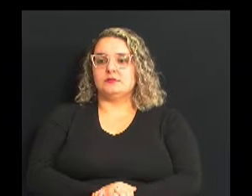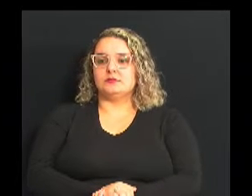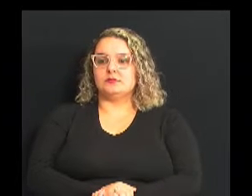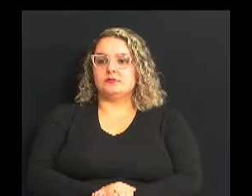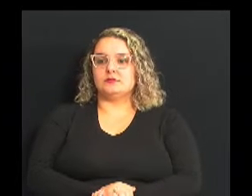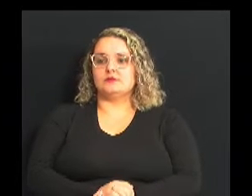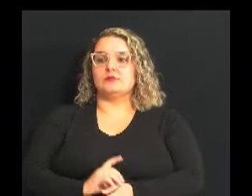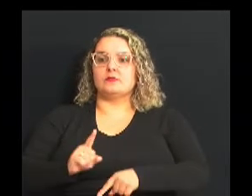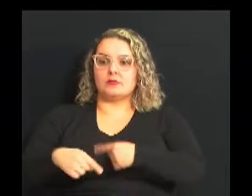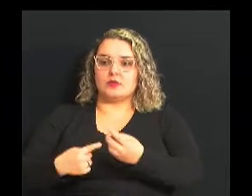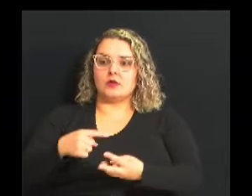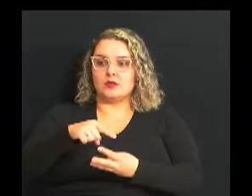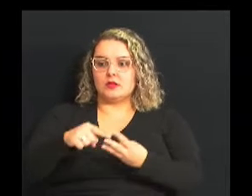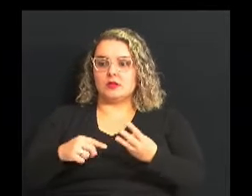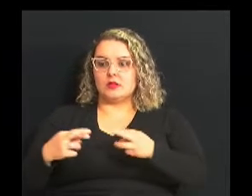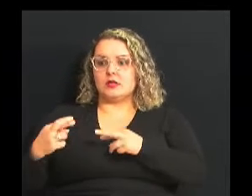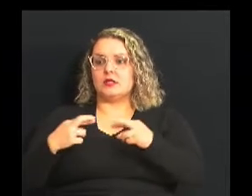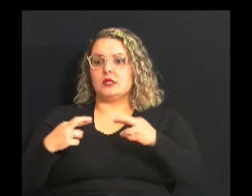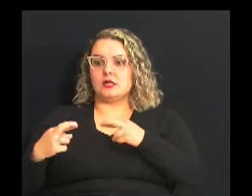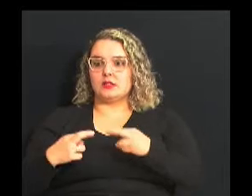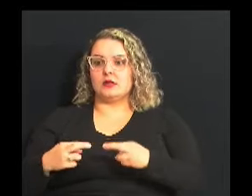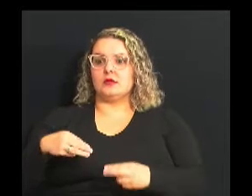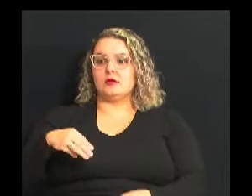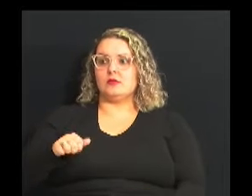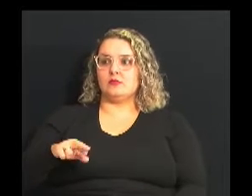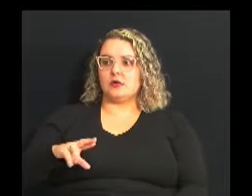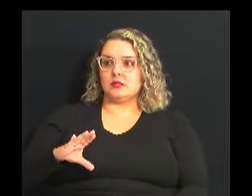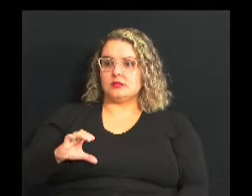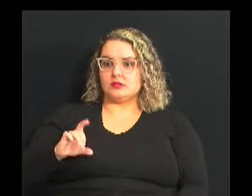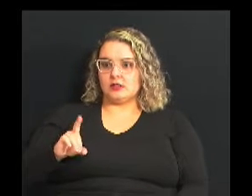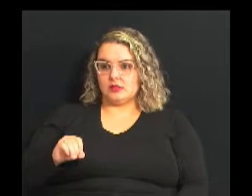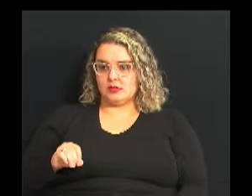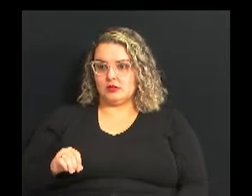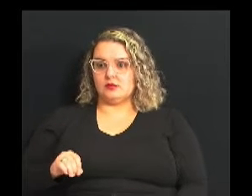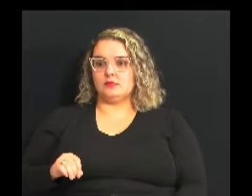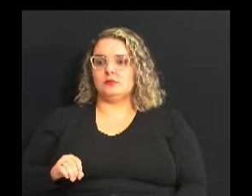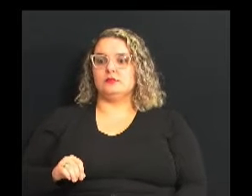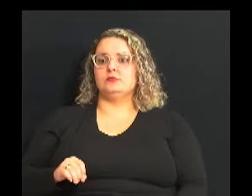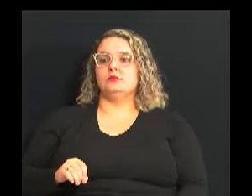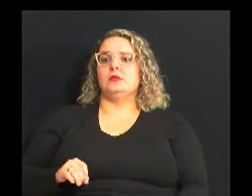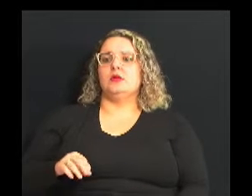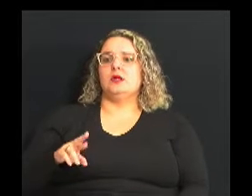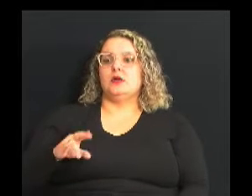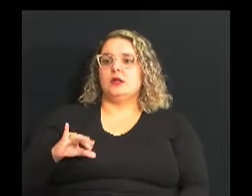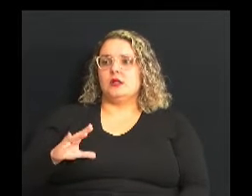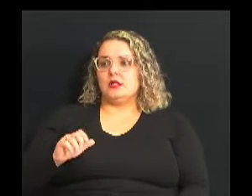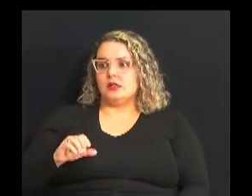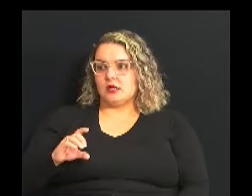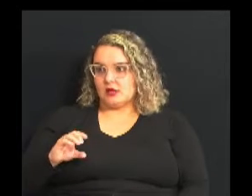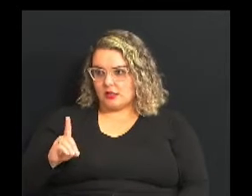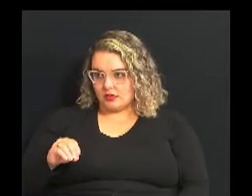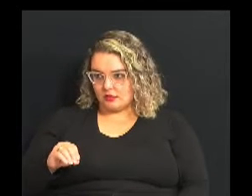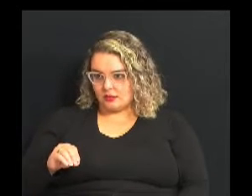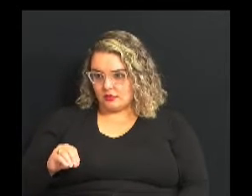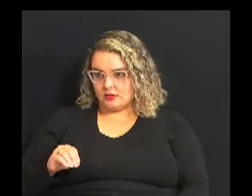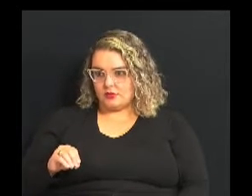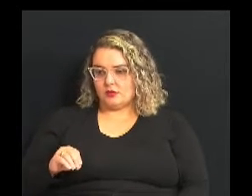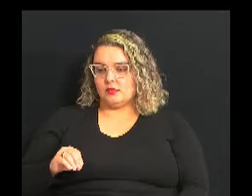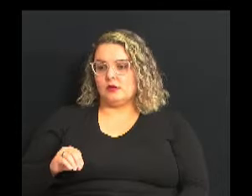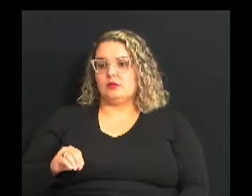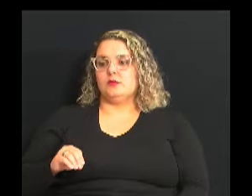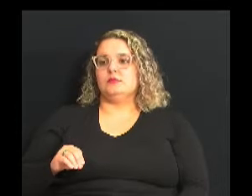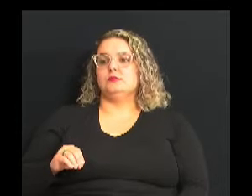outros 3 analistas. Né? Marcelo Paulucci, atendimento ao usuário. Ricardo Moreno, infraestrutura, redes e